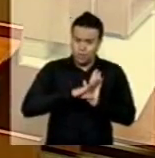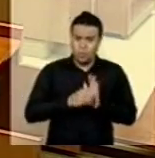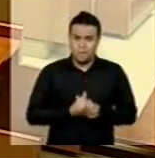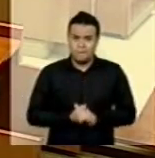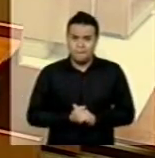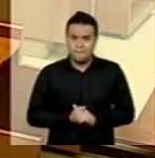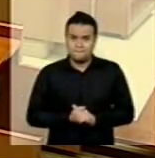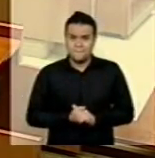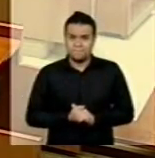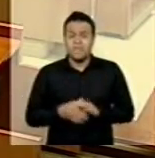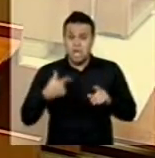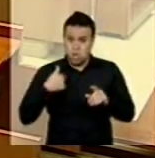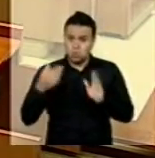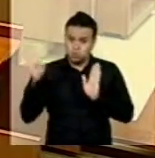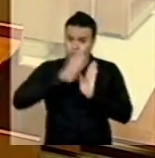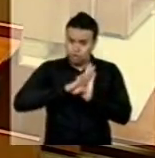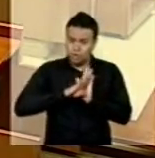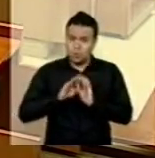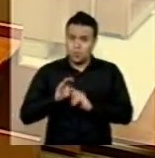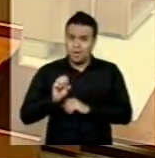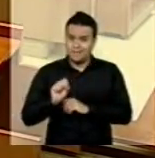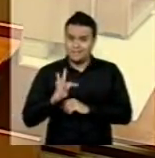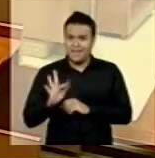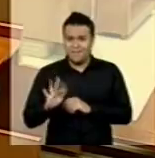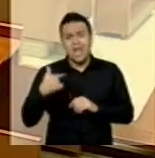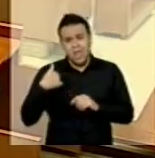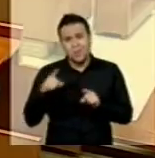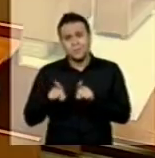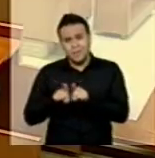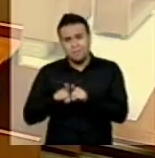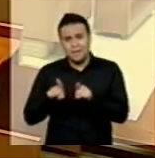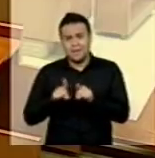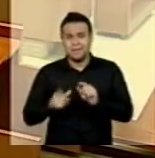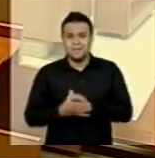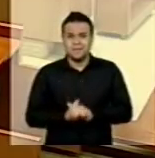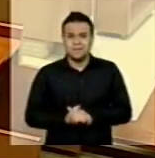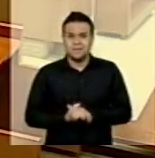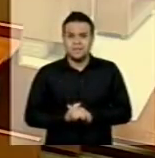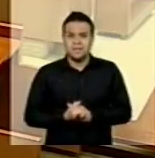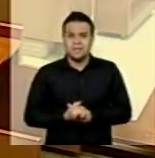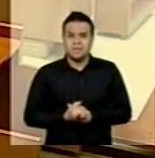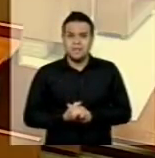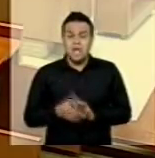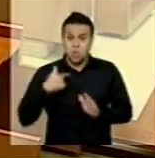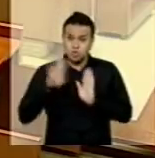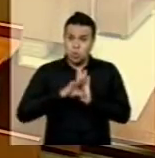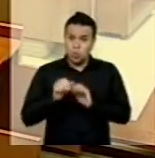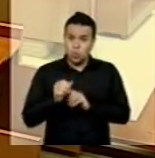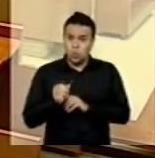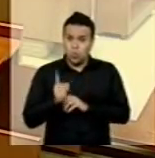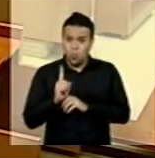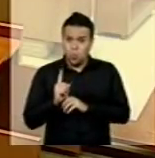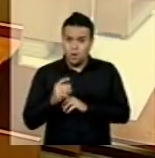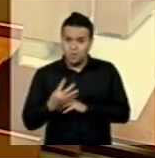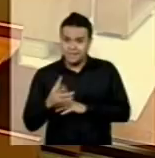invariavelmente outros colegas também o fazem. Eu sempre chego, Vossa Excelência, às 13:45, e ficarei